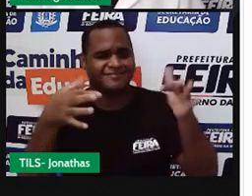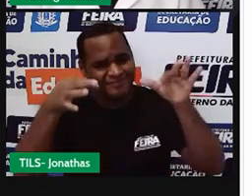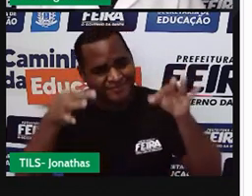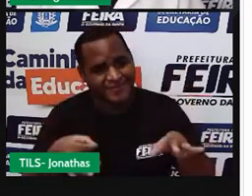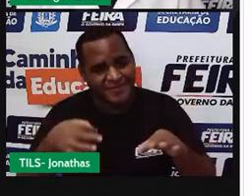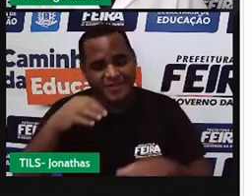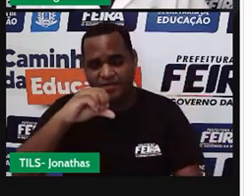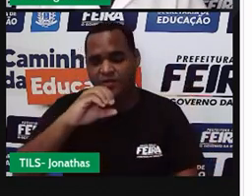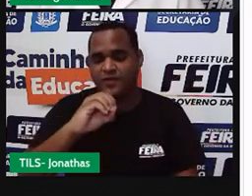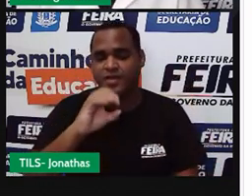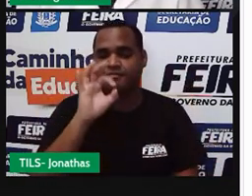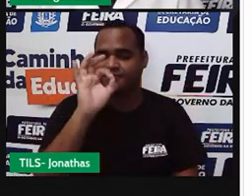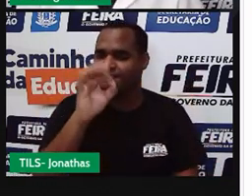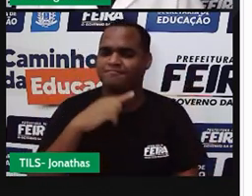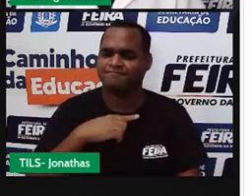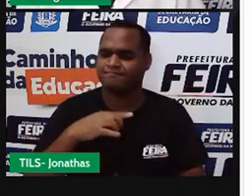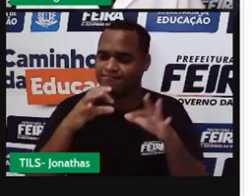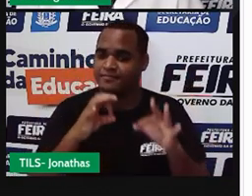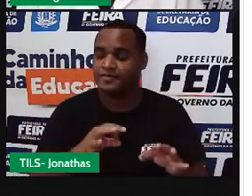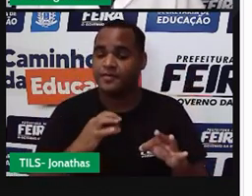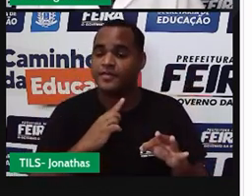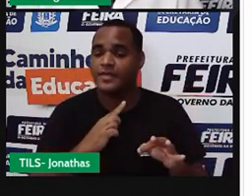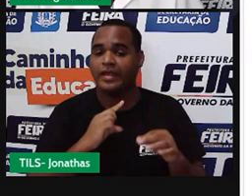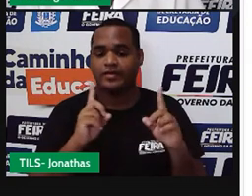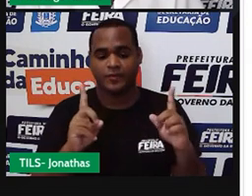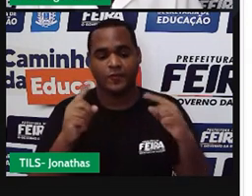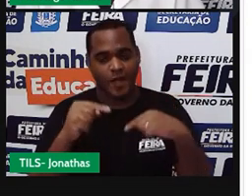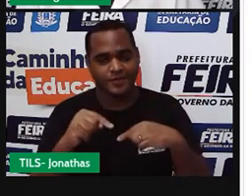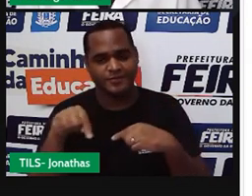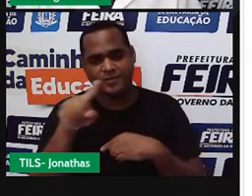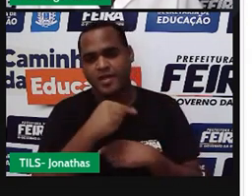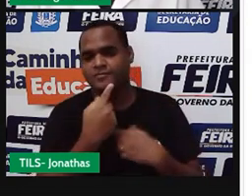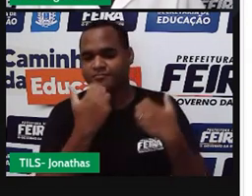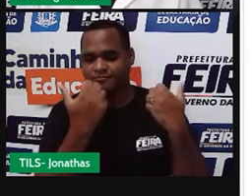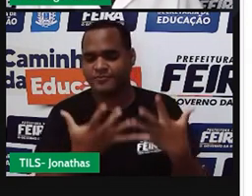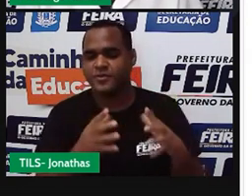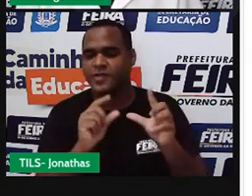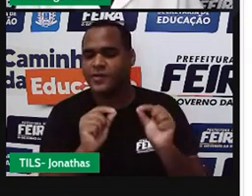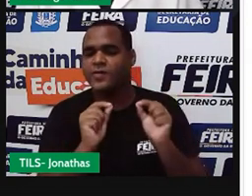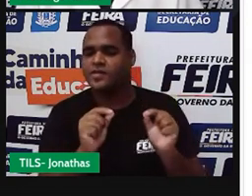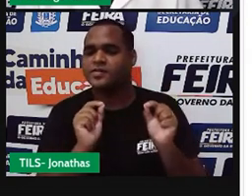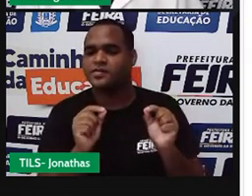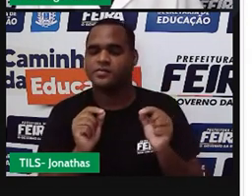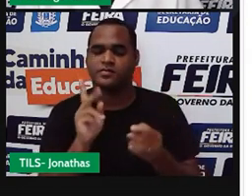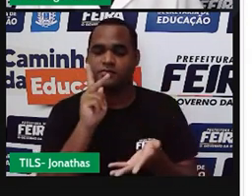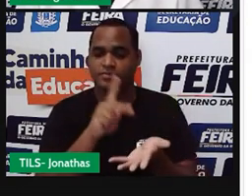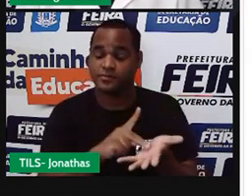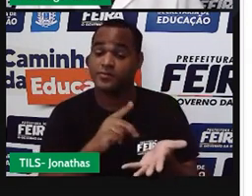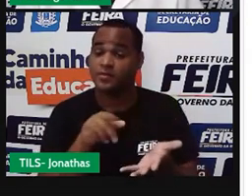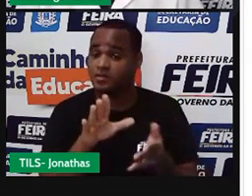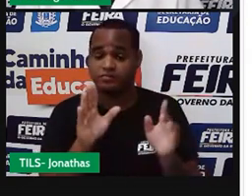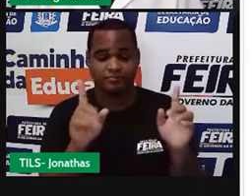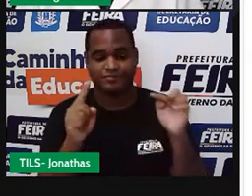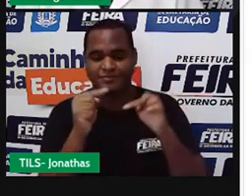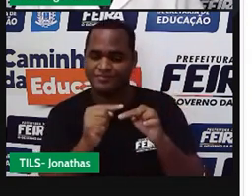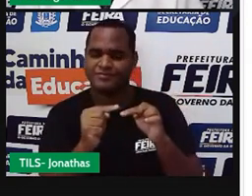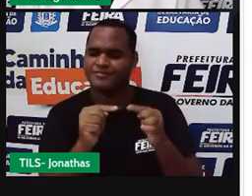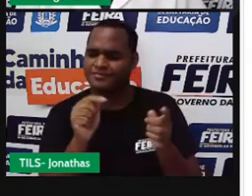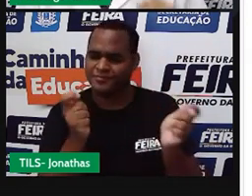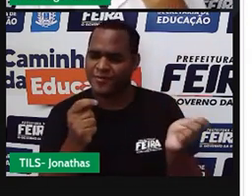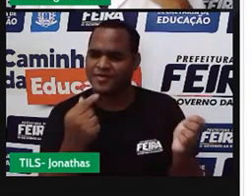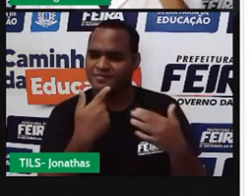Com certeza o quadrado eu posso dizer que ele é um retângulo tá